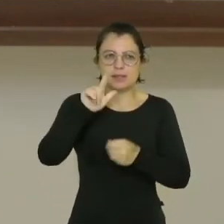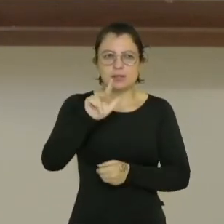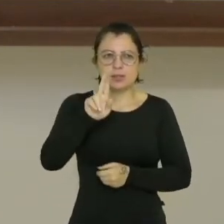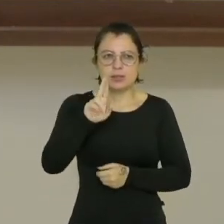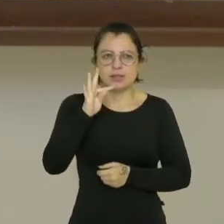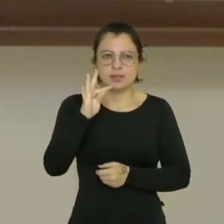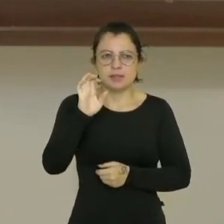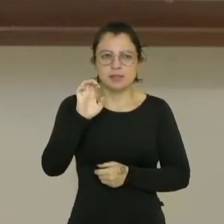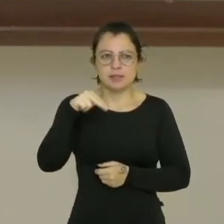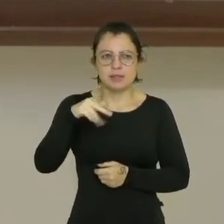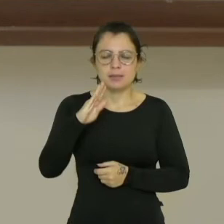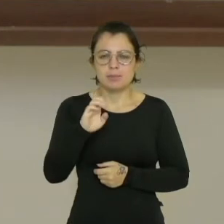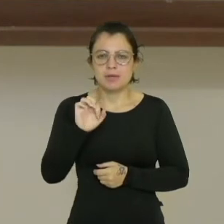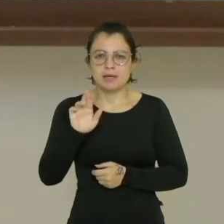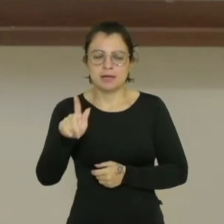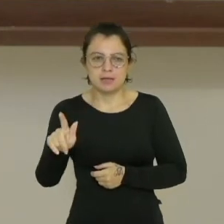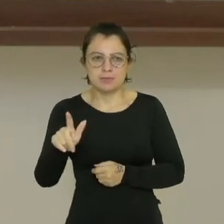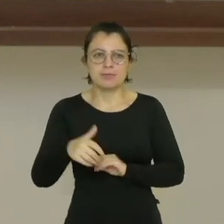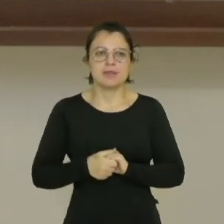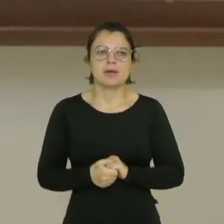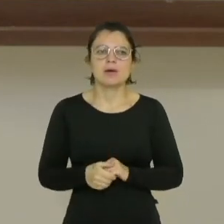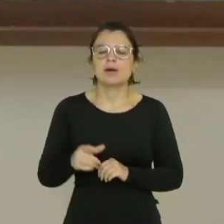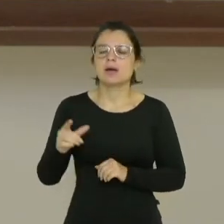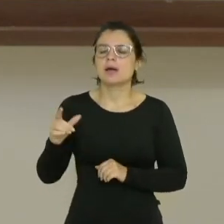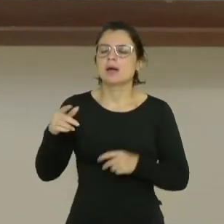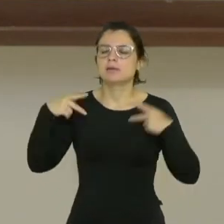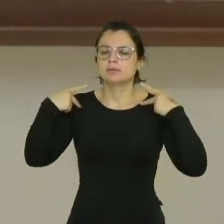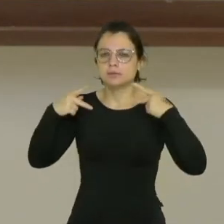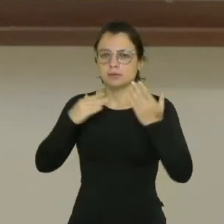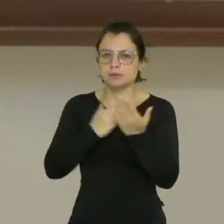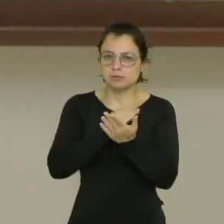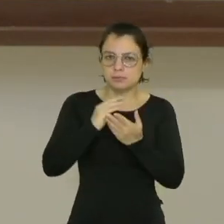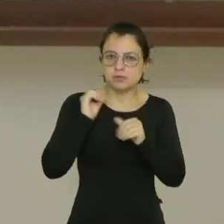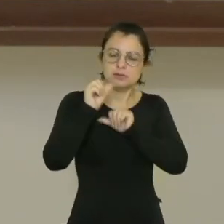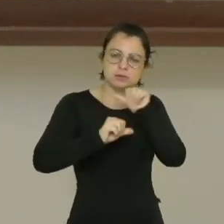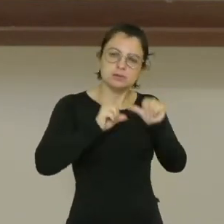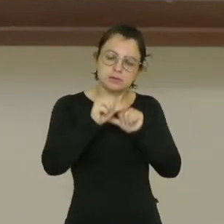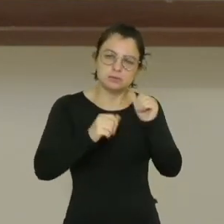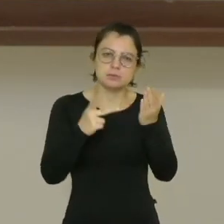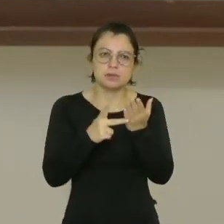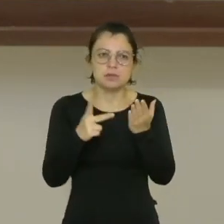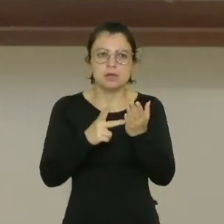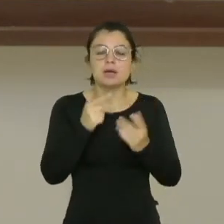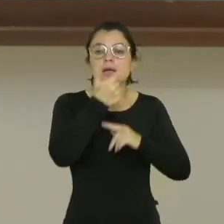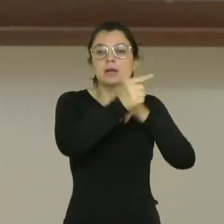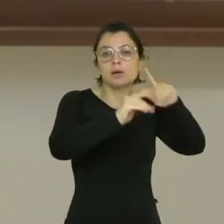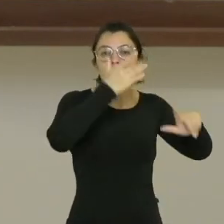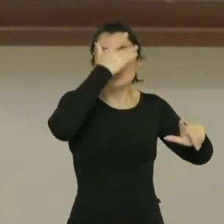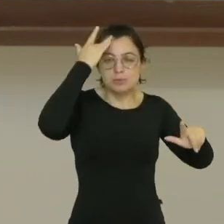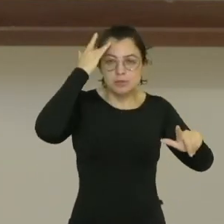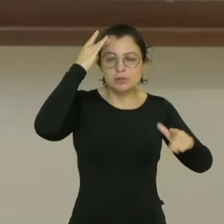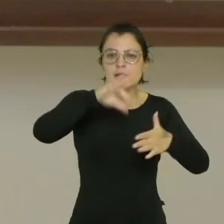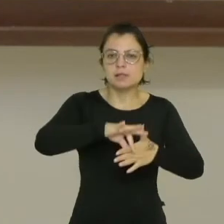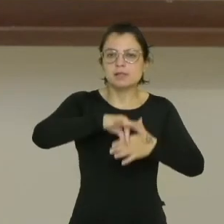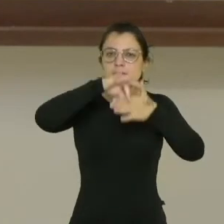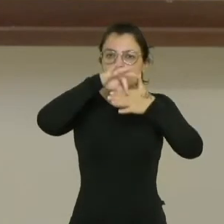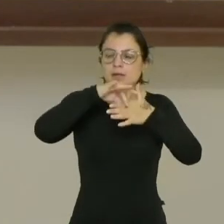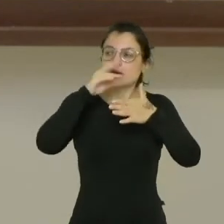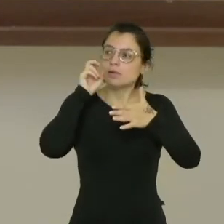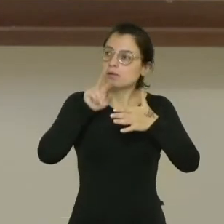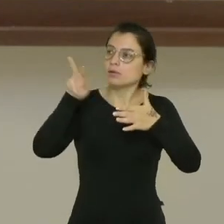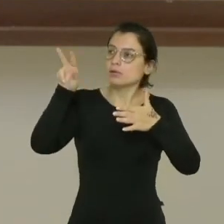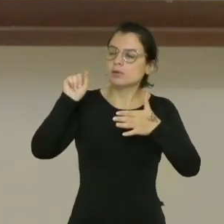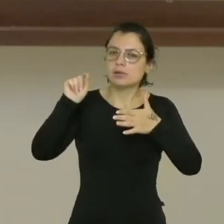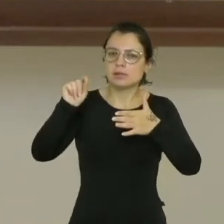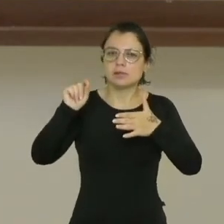religiosa, né? Aí outros líderes, sacerdotes, né, líderes religiosos também vão promover.